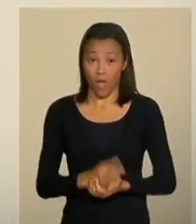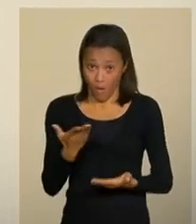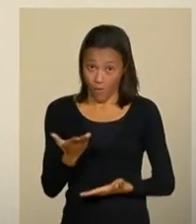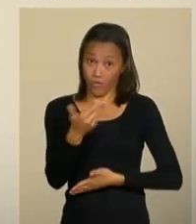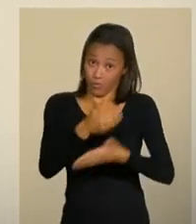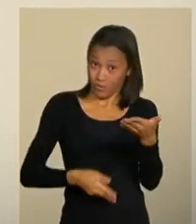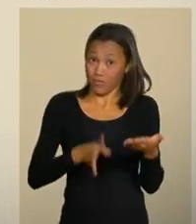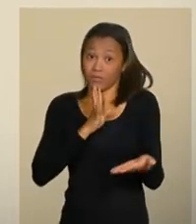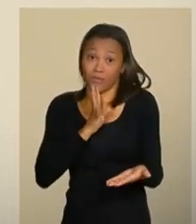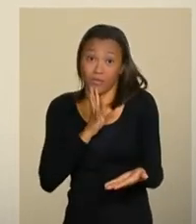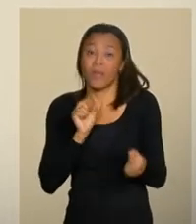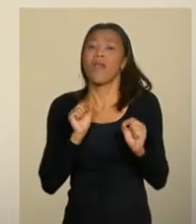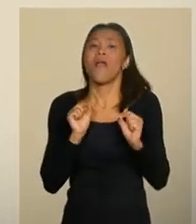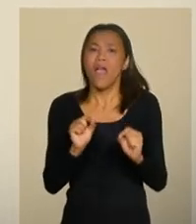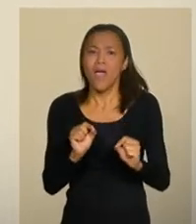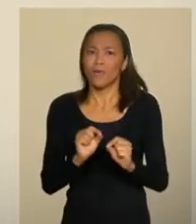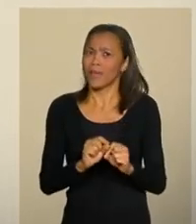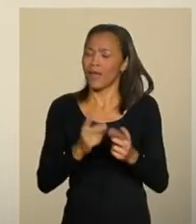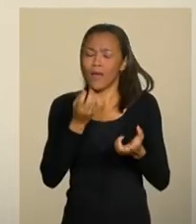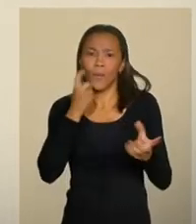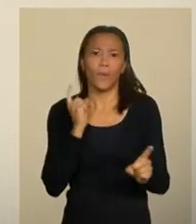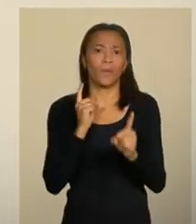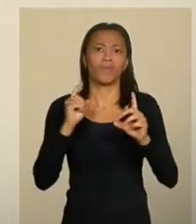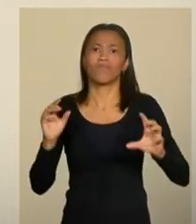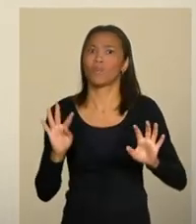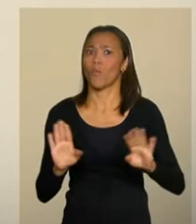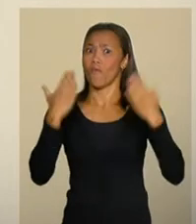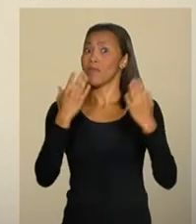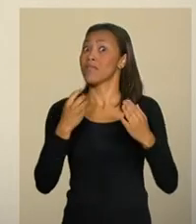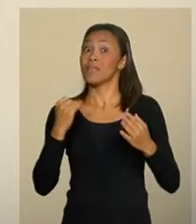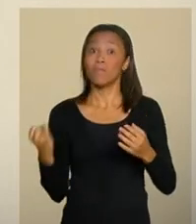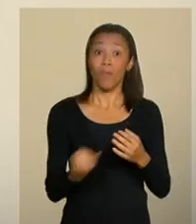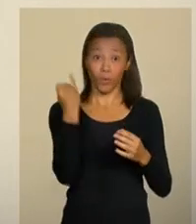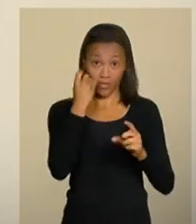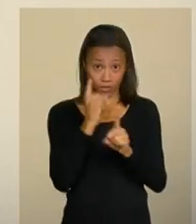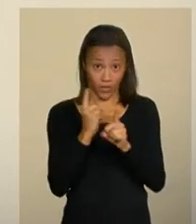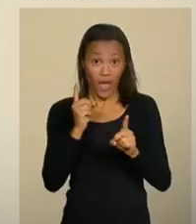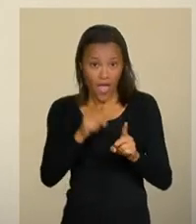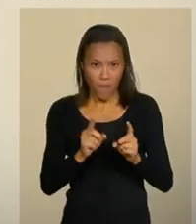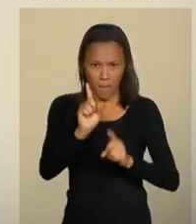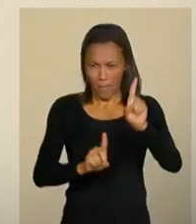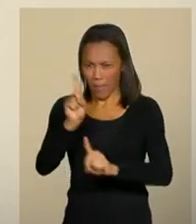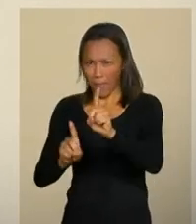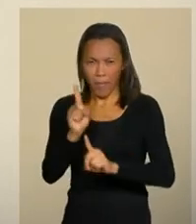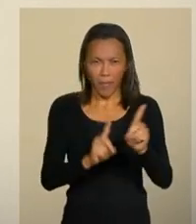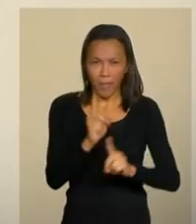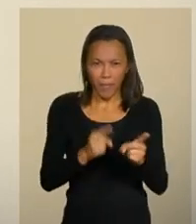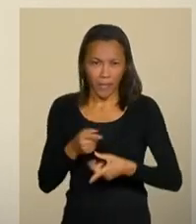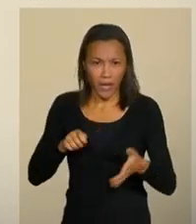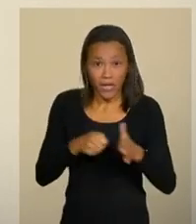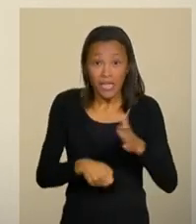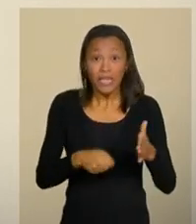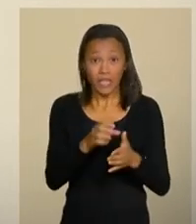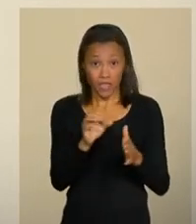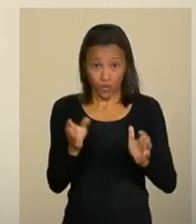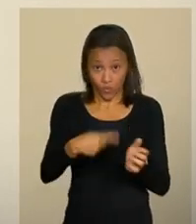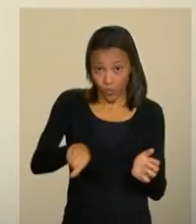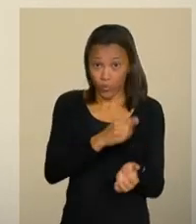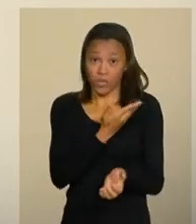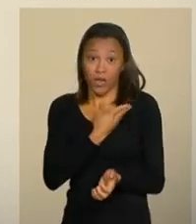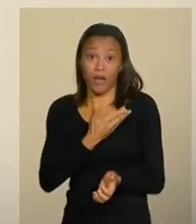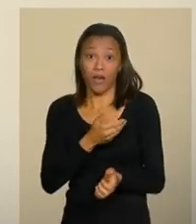olimpíada do conhecimento é um evento interessantíssimo veja só é uma competição que desafia os alunos do Senai a